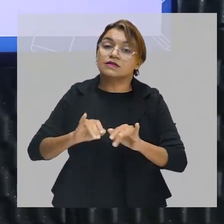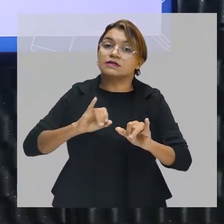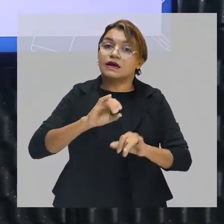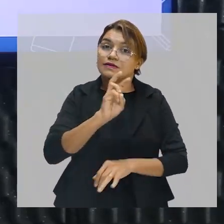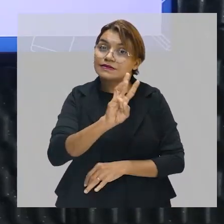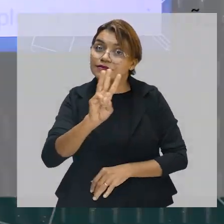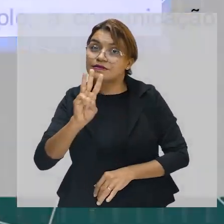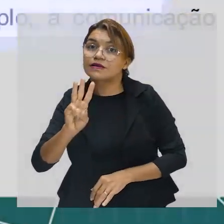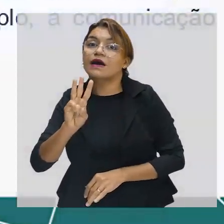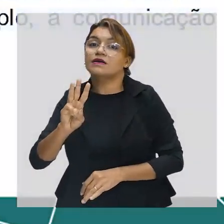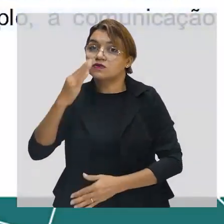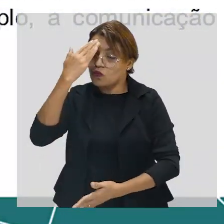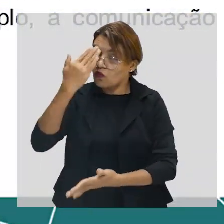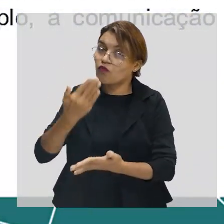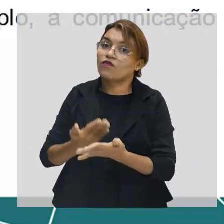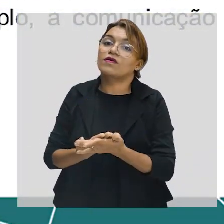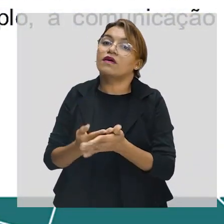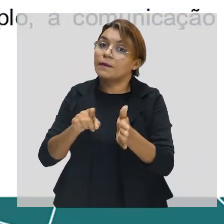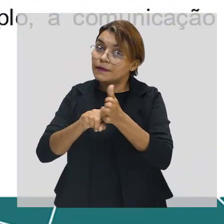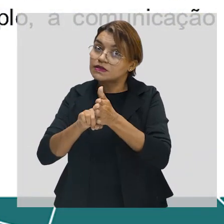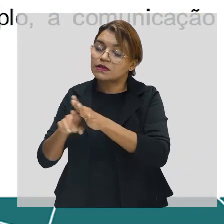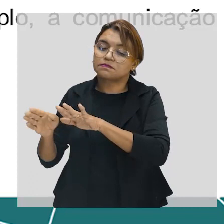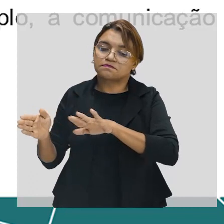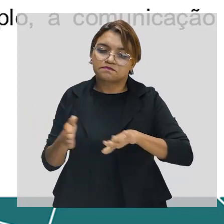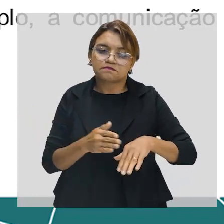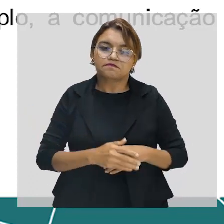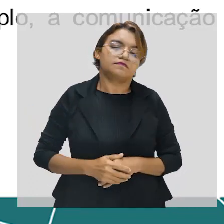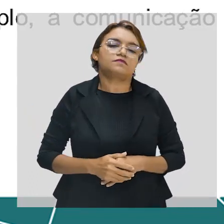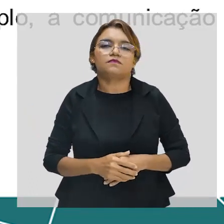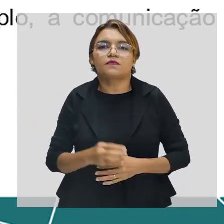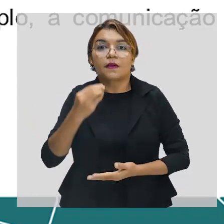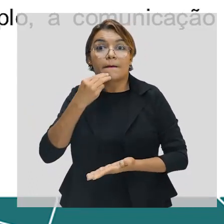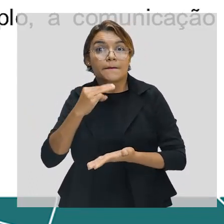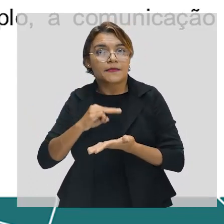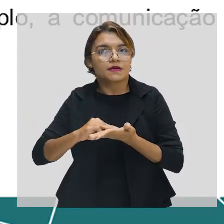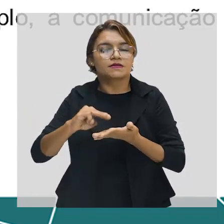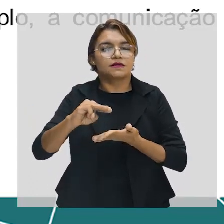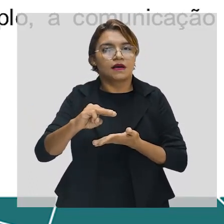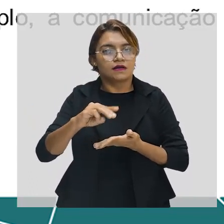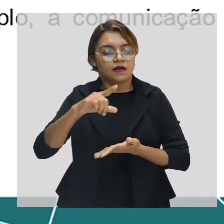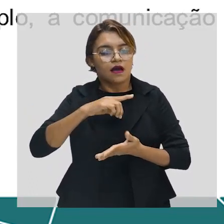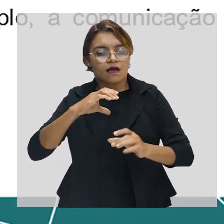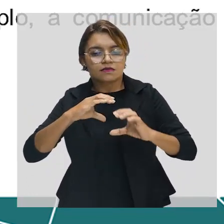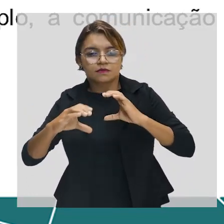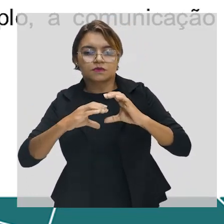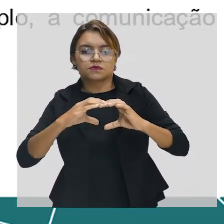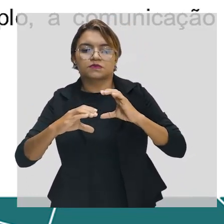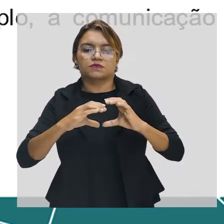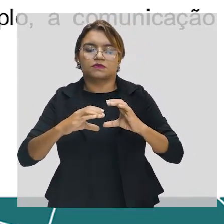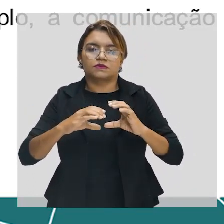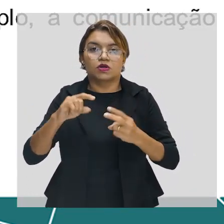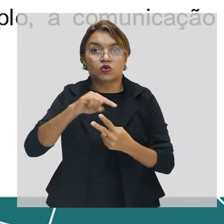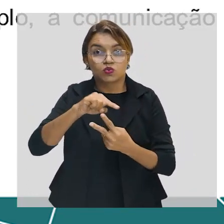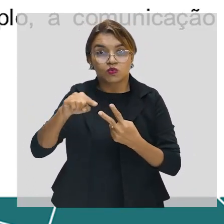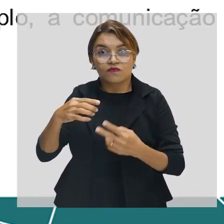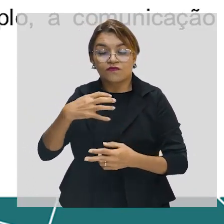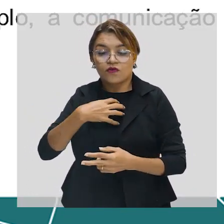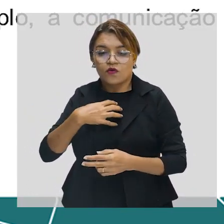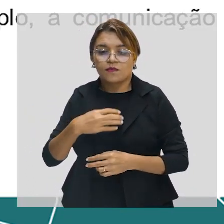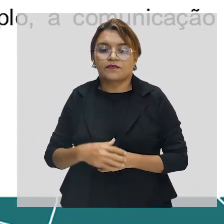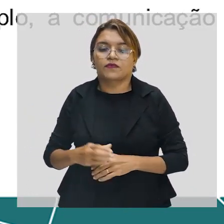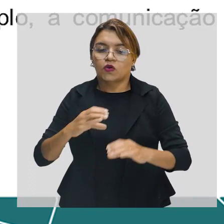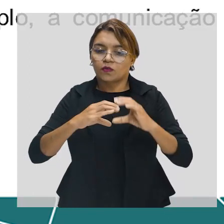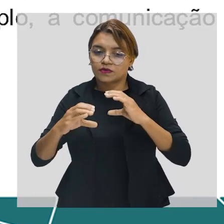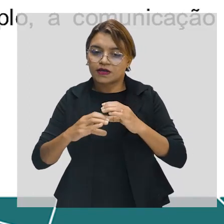confiáveis. De acordo com a mensagem transmitida, a comunicação é classificada de duas maneiras: a